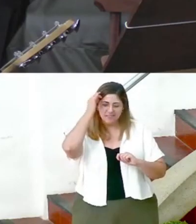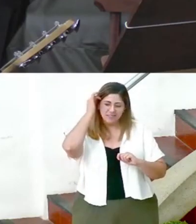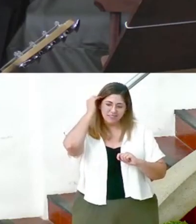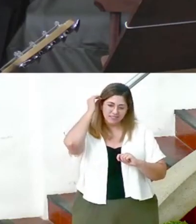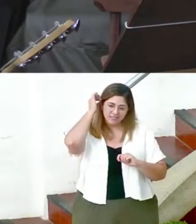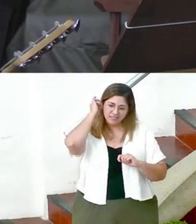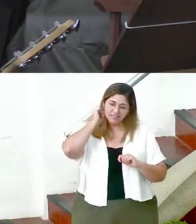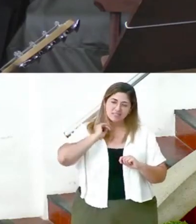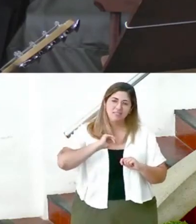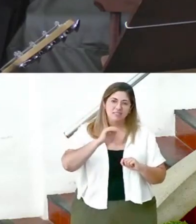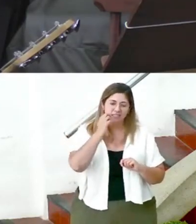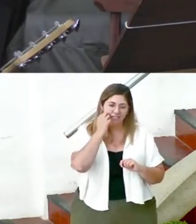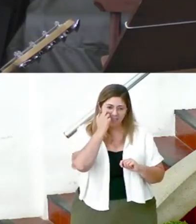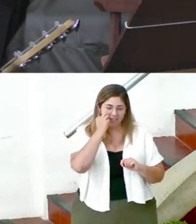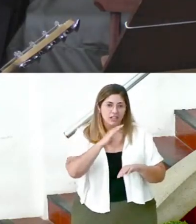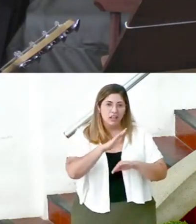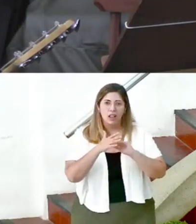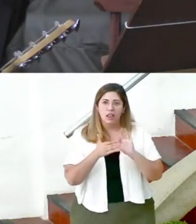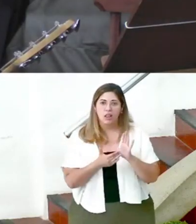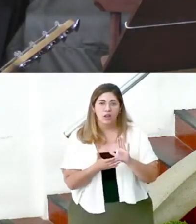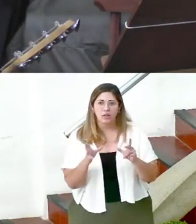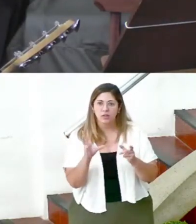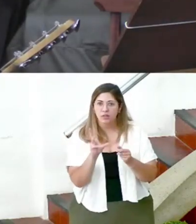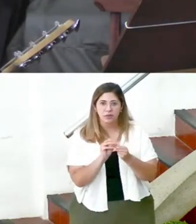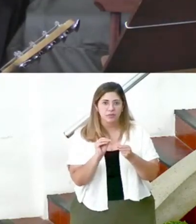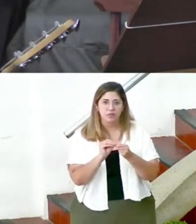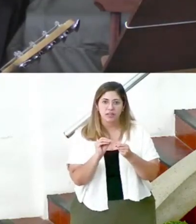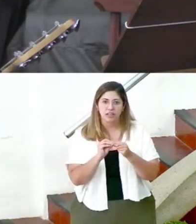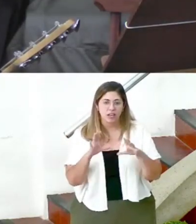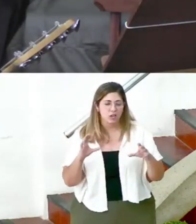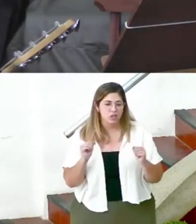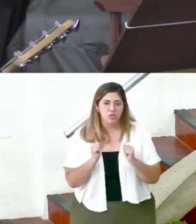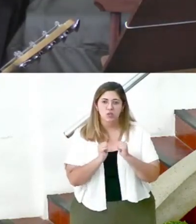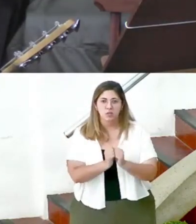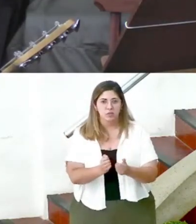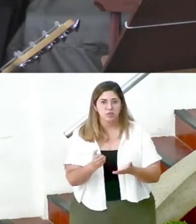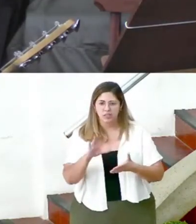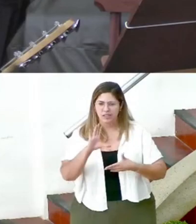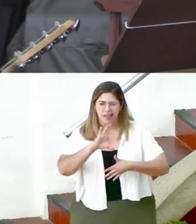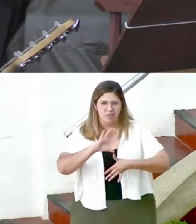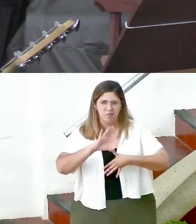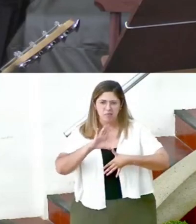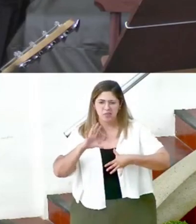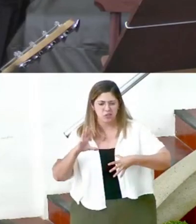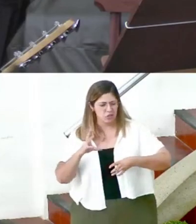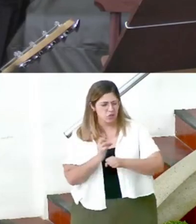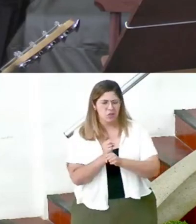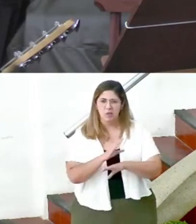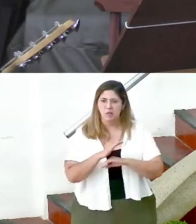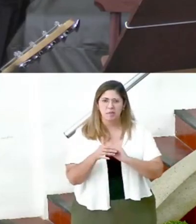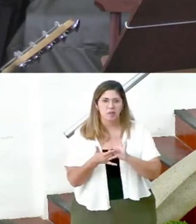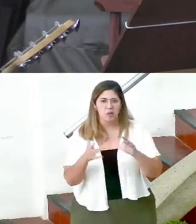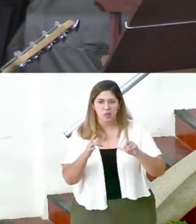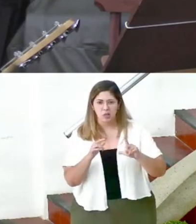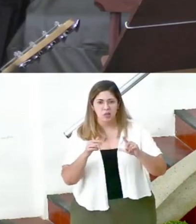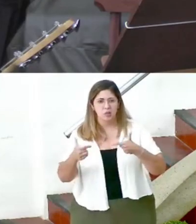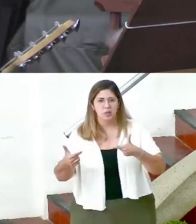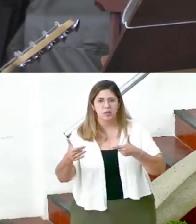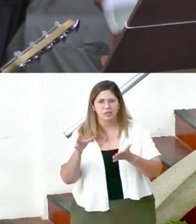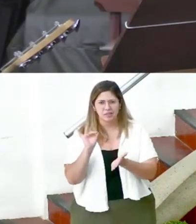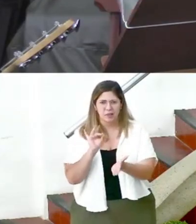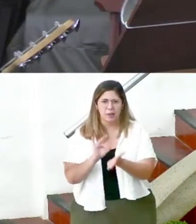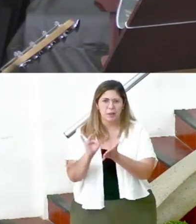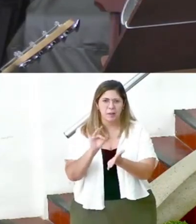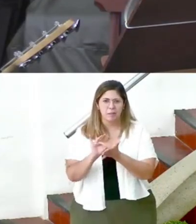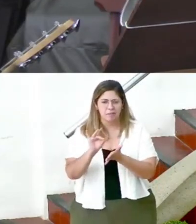de Winston Churchill na Inglaterra e de todos os aliados. Por que eu estou contando essa história para você? Não é para dizer que Rosenthal é